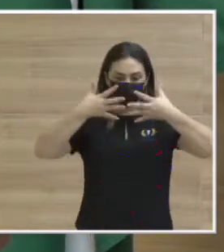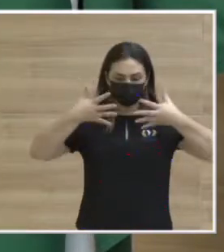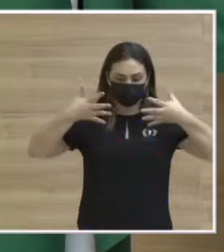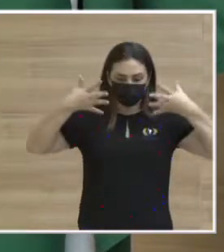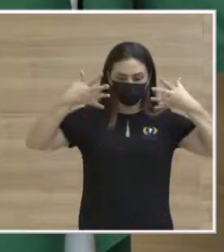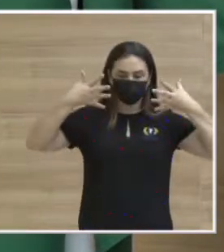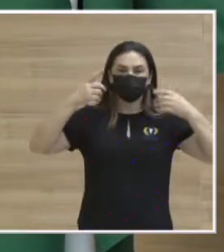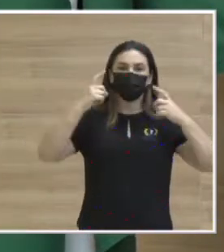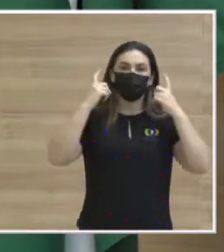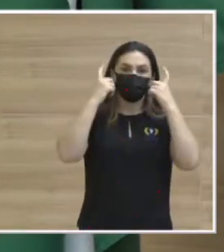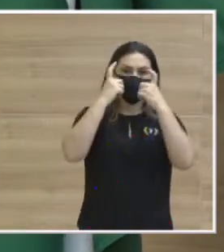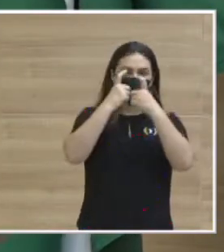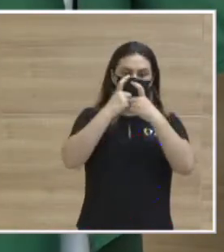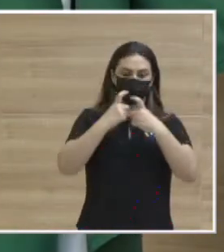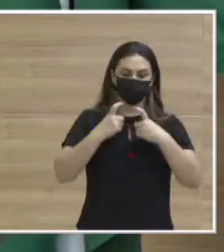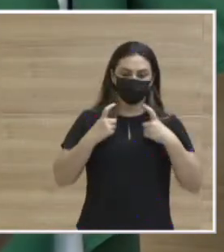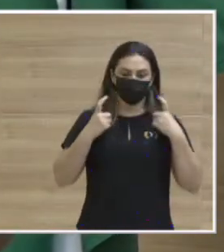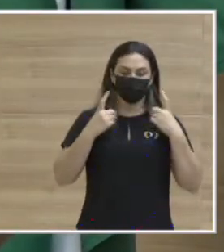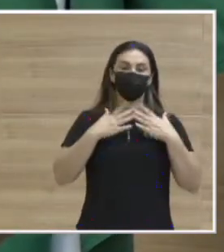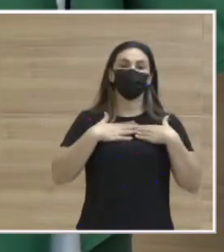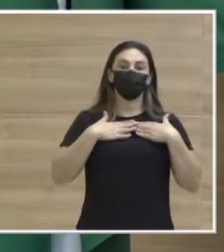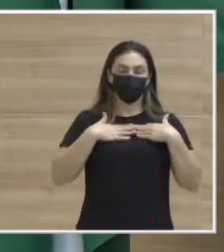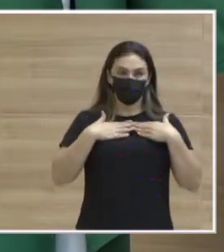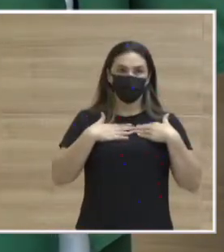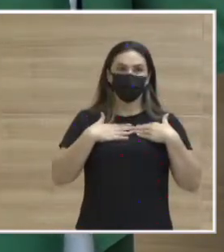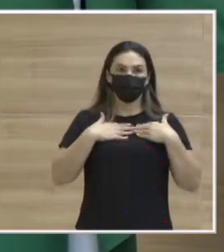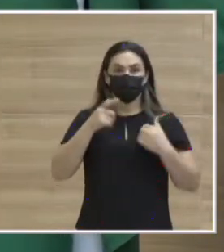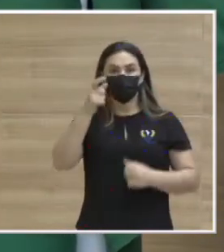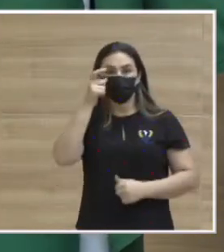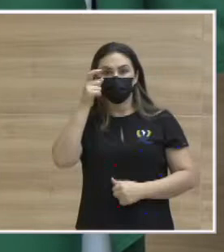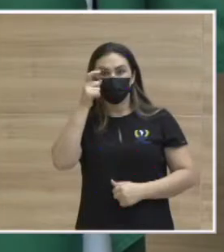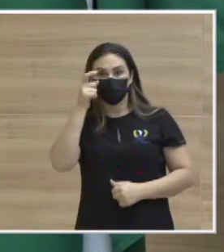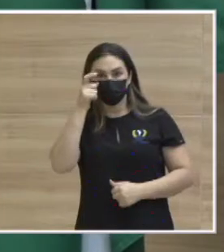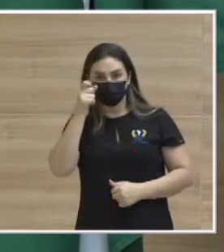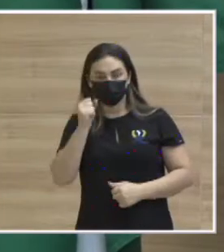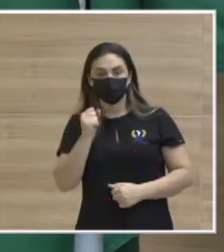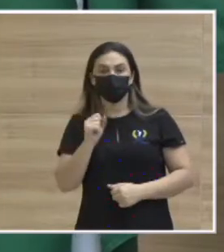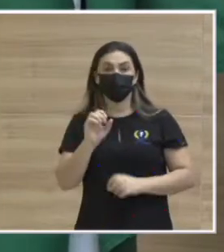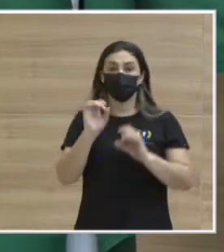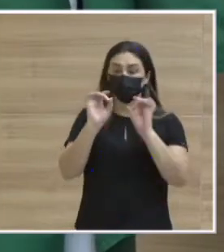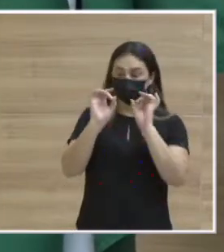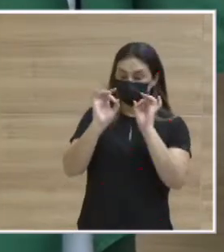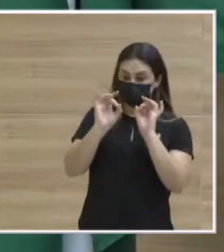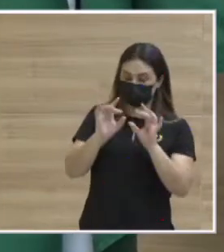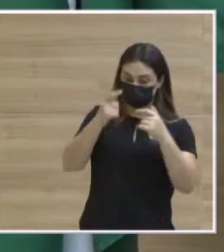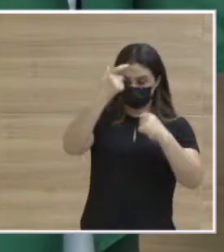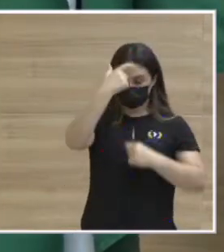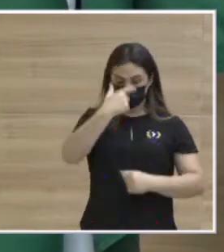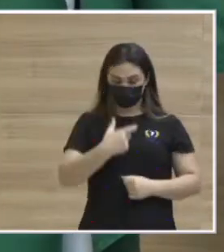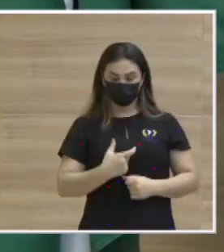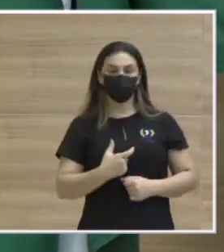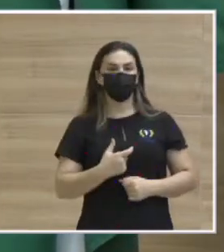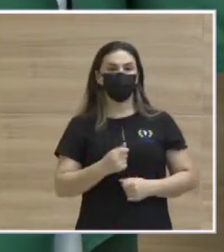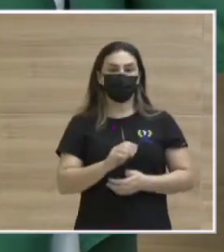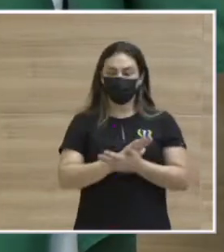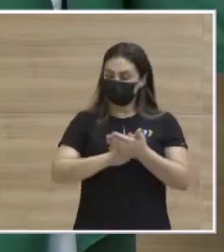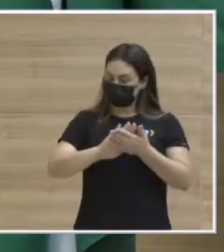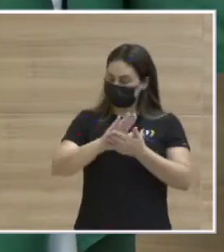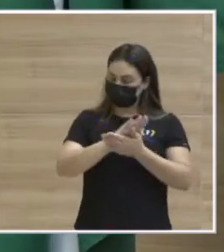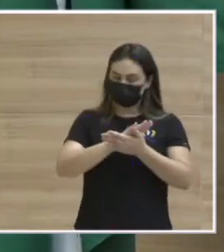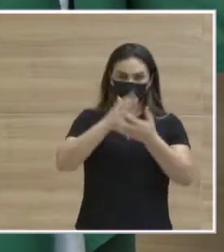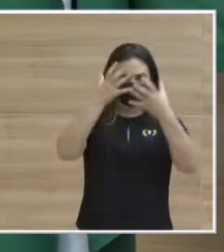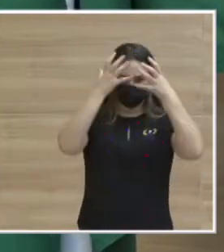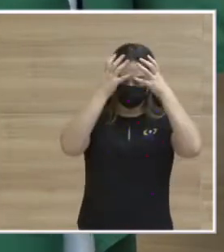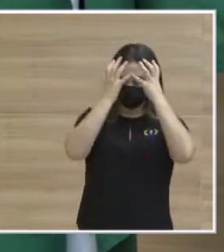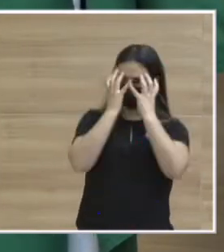que as minhas intenções e ações são realmente de atos e posturas sem máscara,